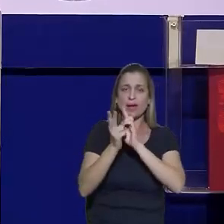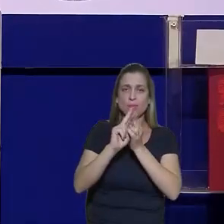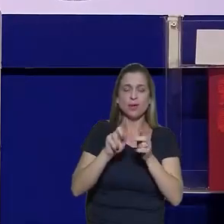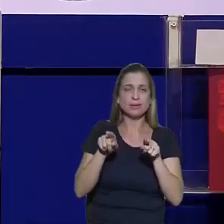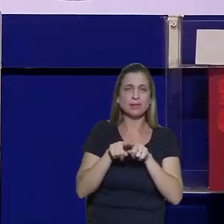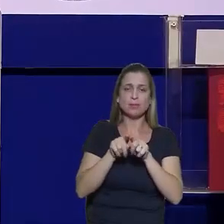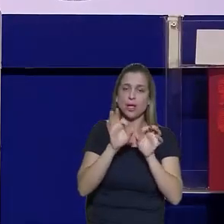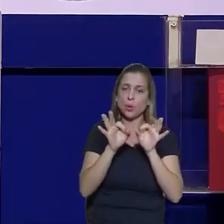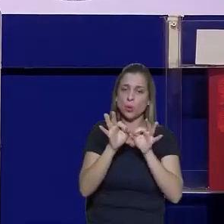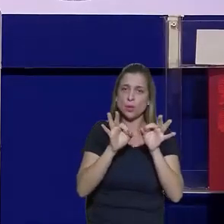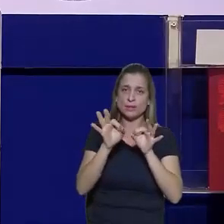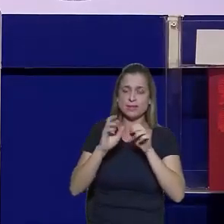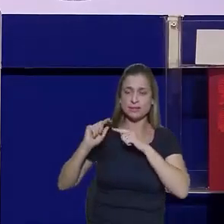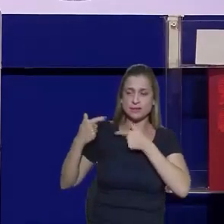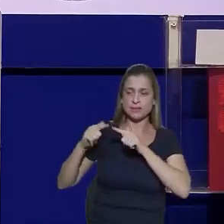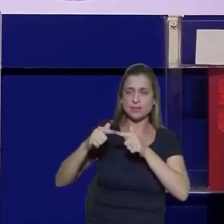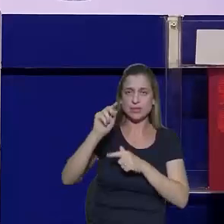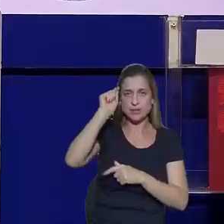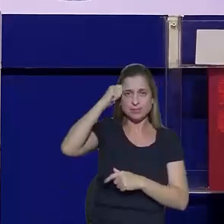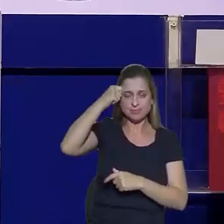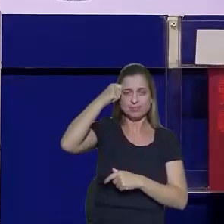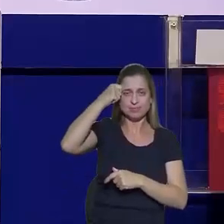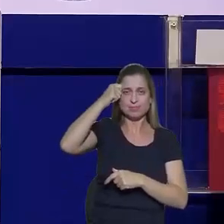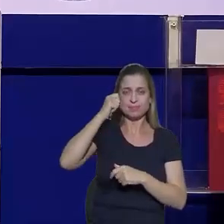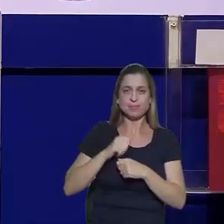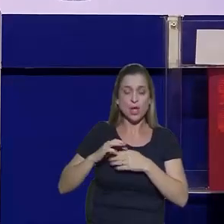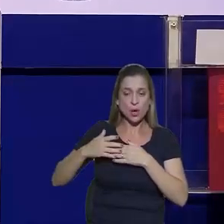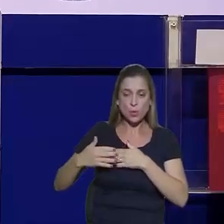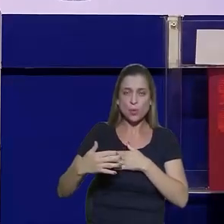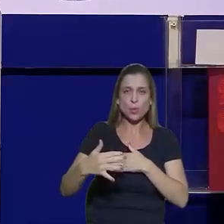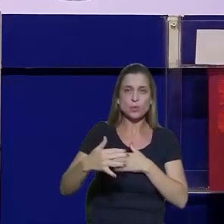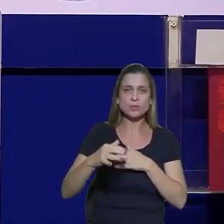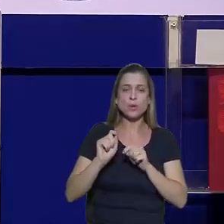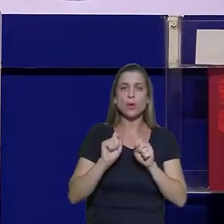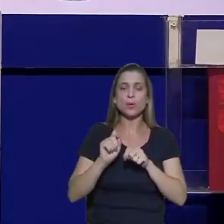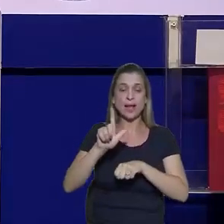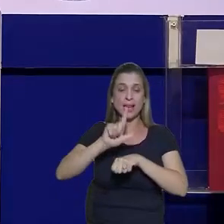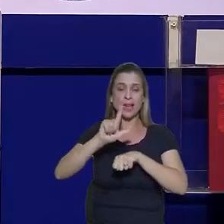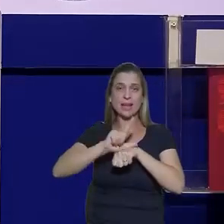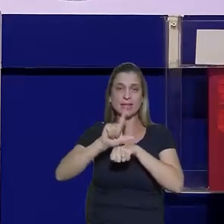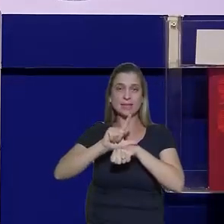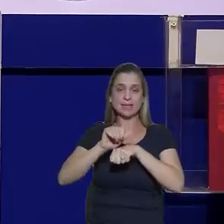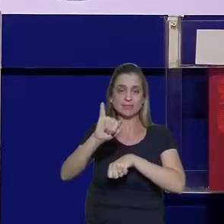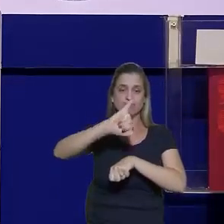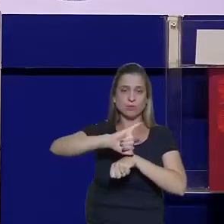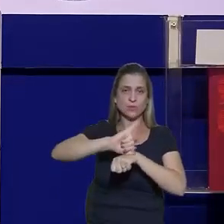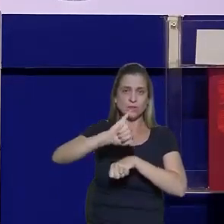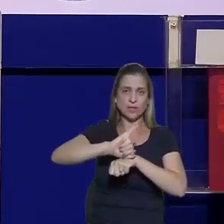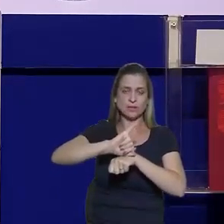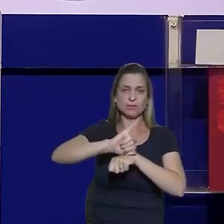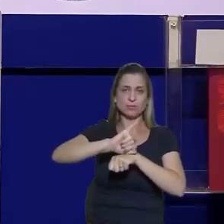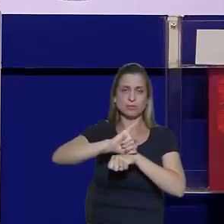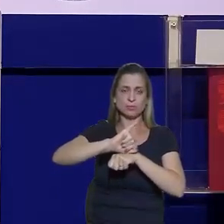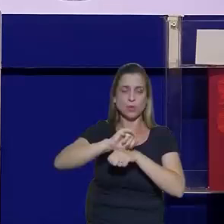organizações tradicionais negras. Ou seja, a condução era feita por uma liderança central que tratava de